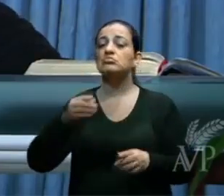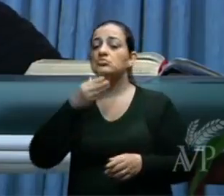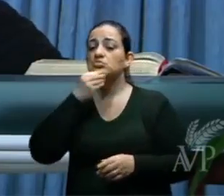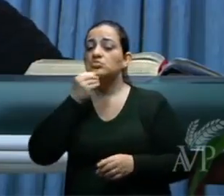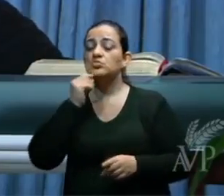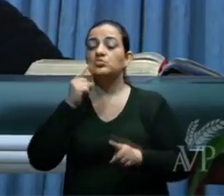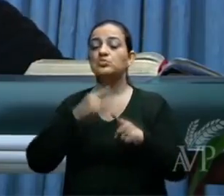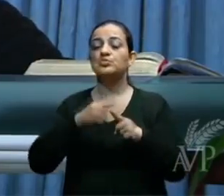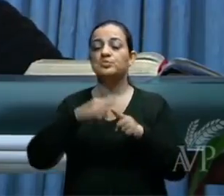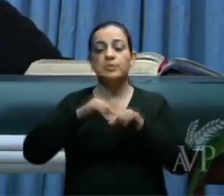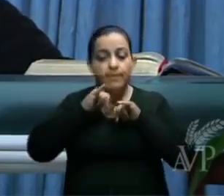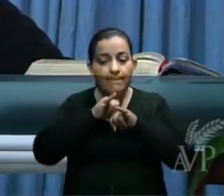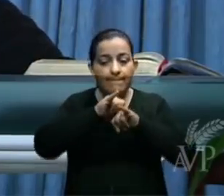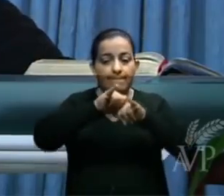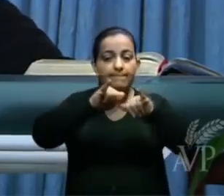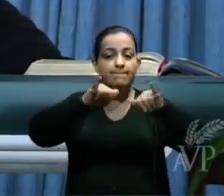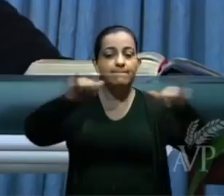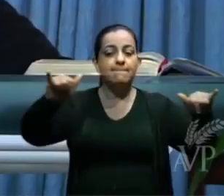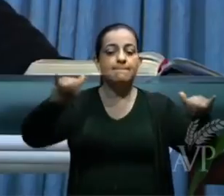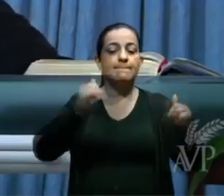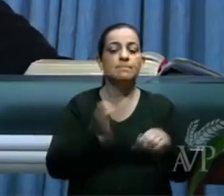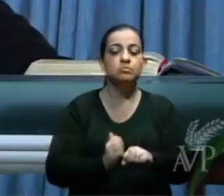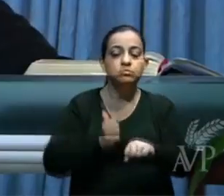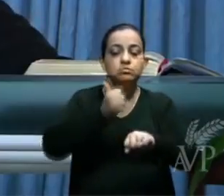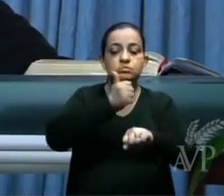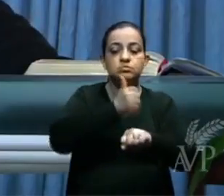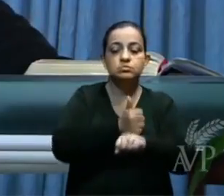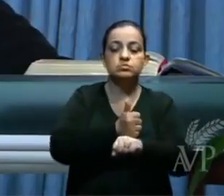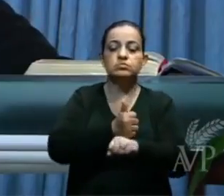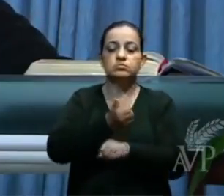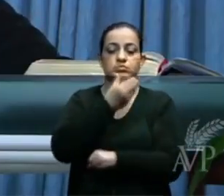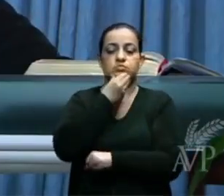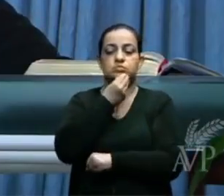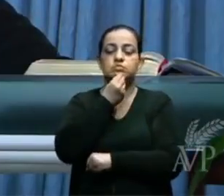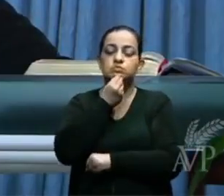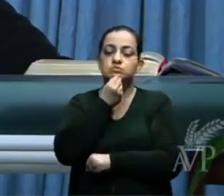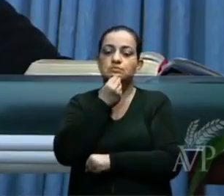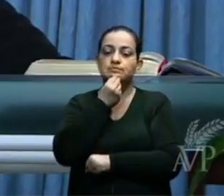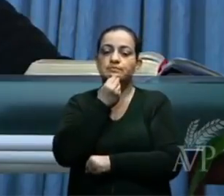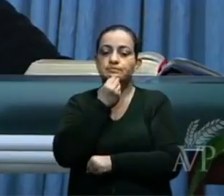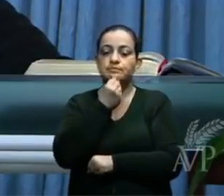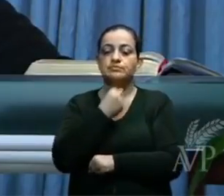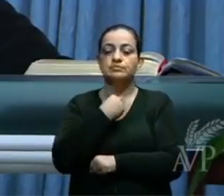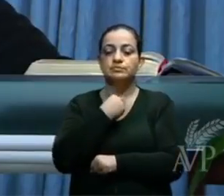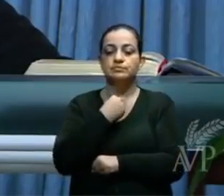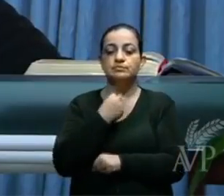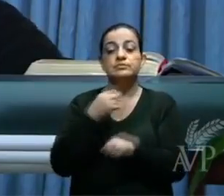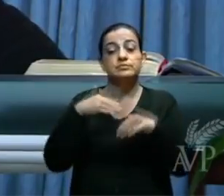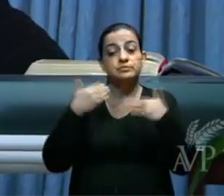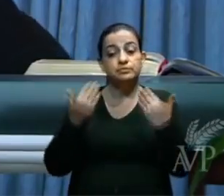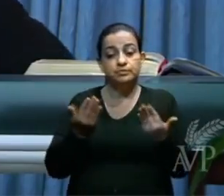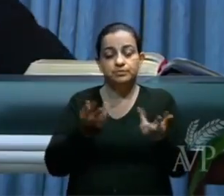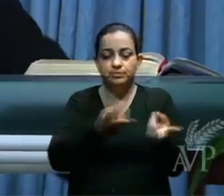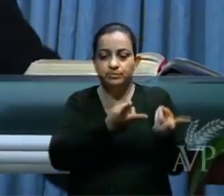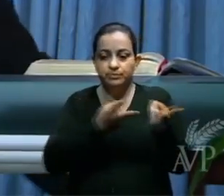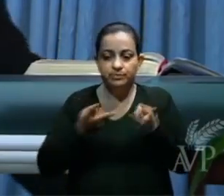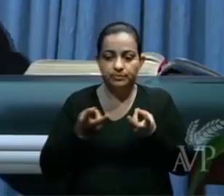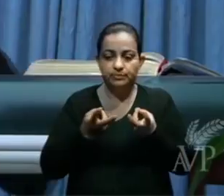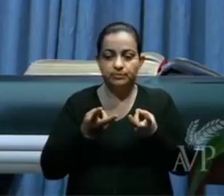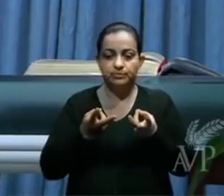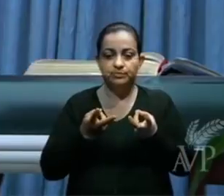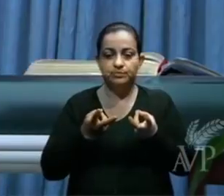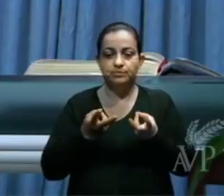palavra ocupasse o lugar então veja